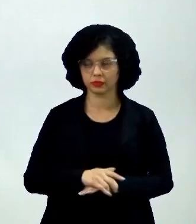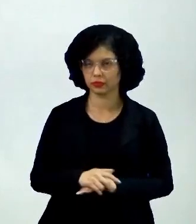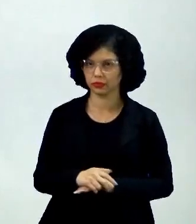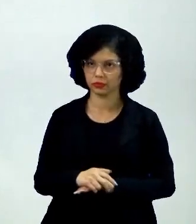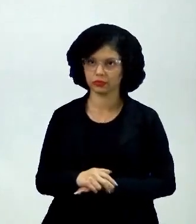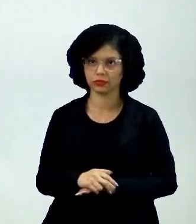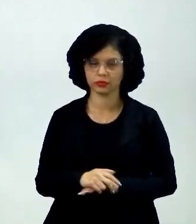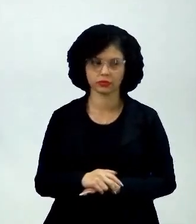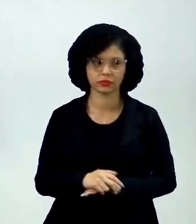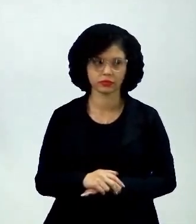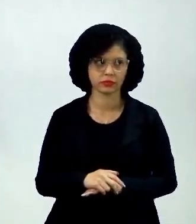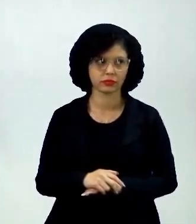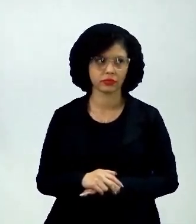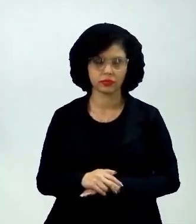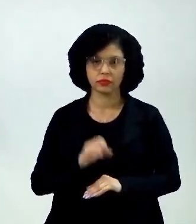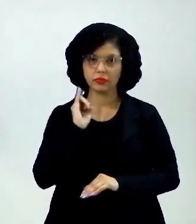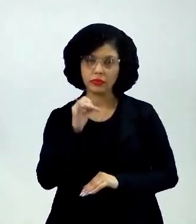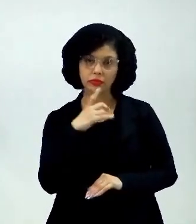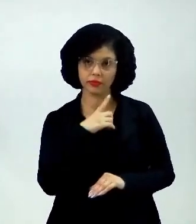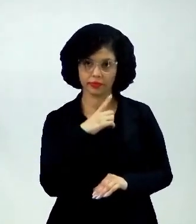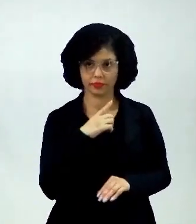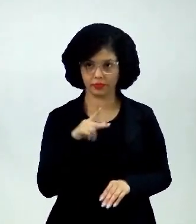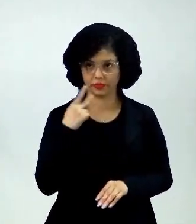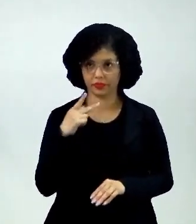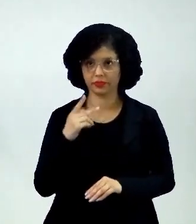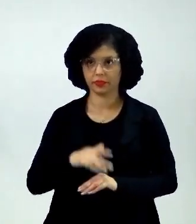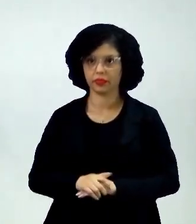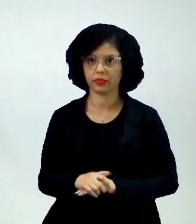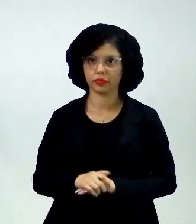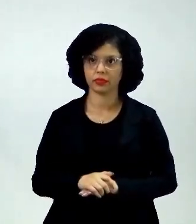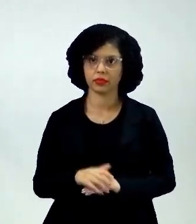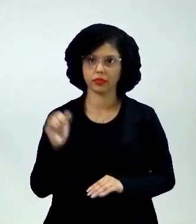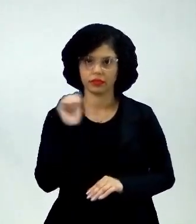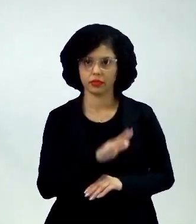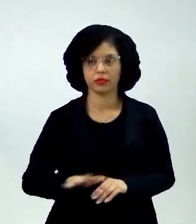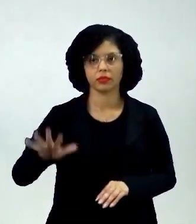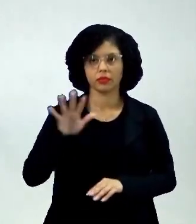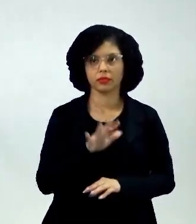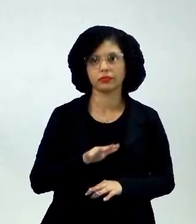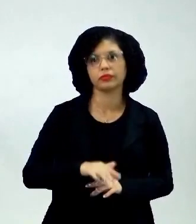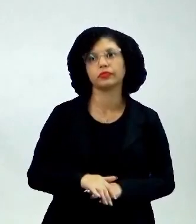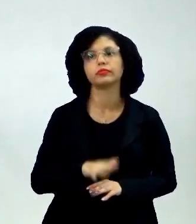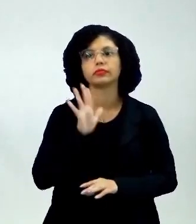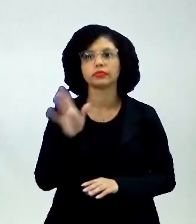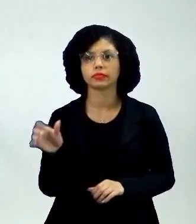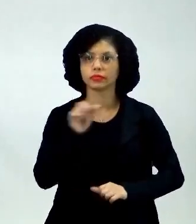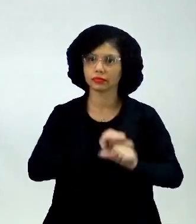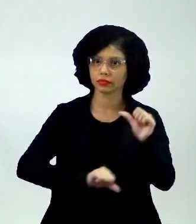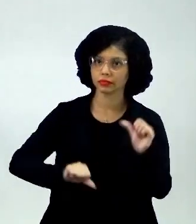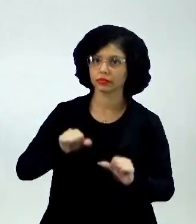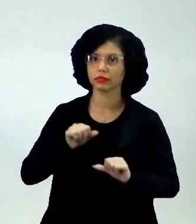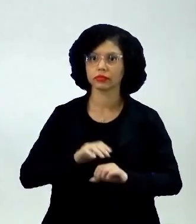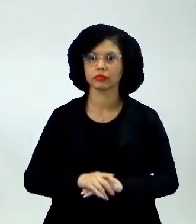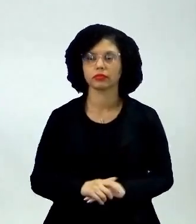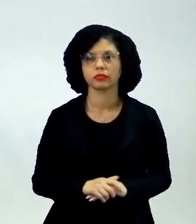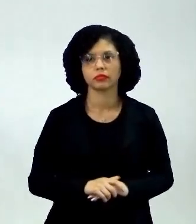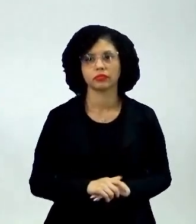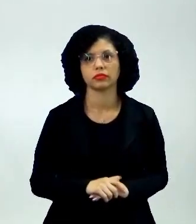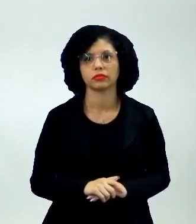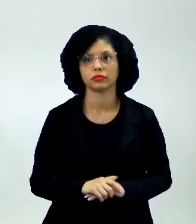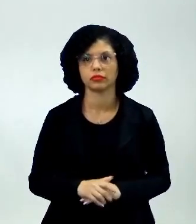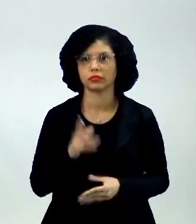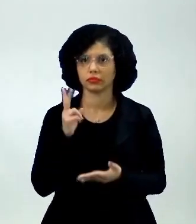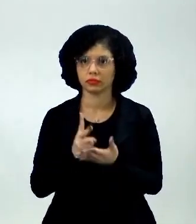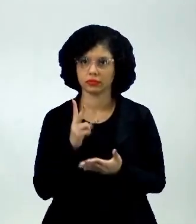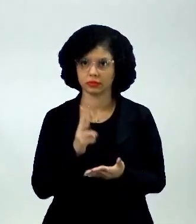metros. Se eu estivesse falando de área, já seria o contrário. Eu ia ter